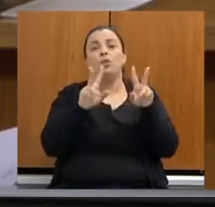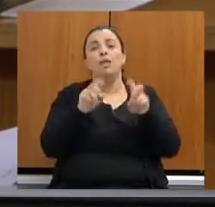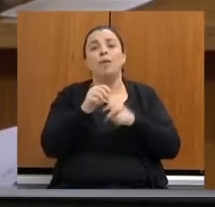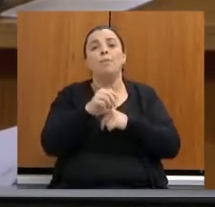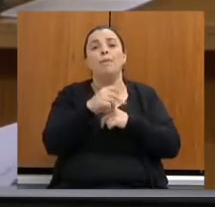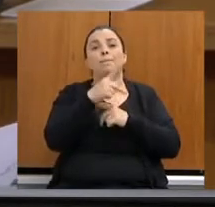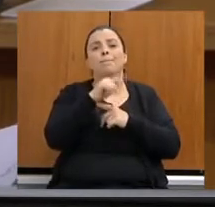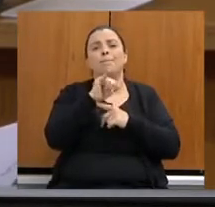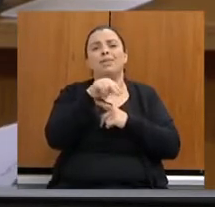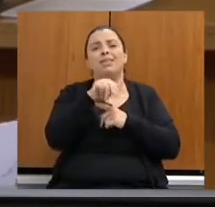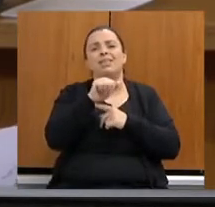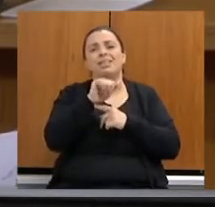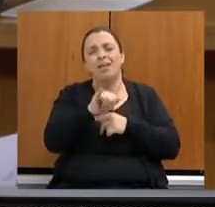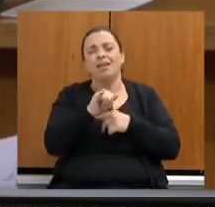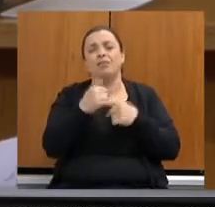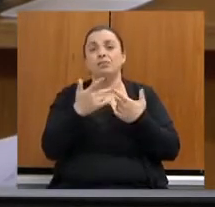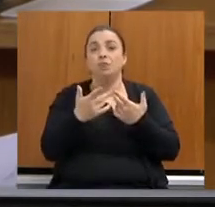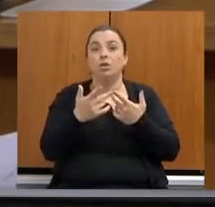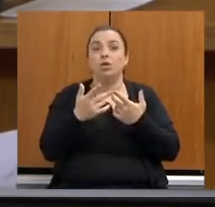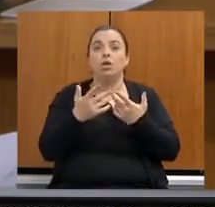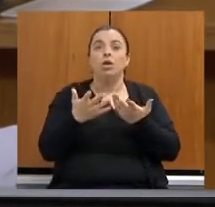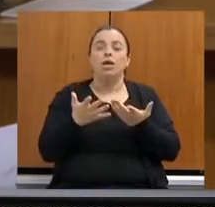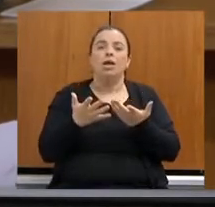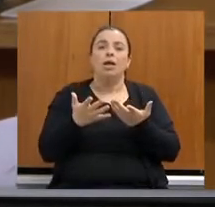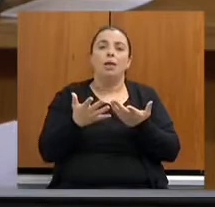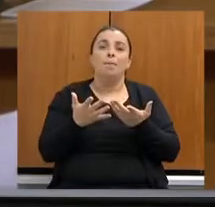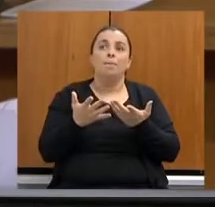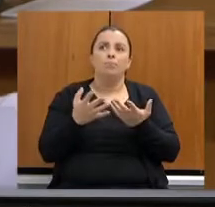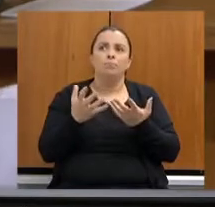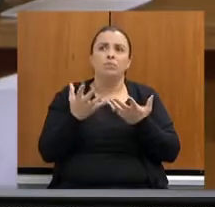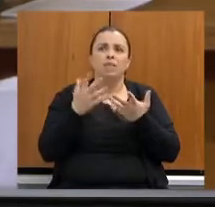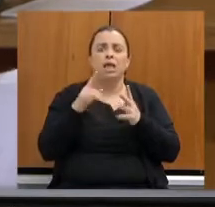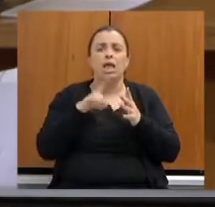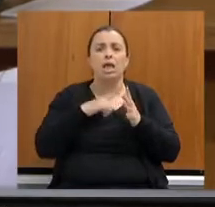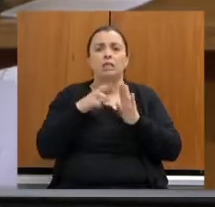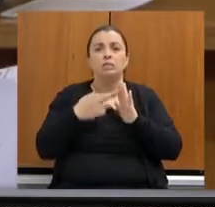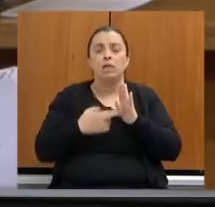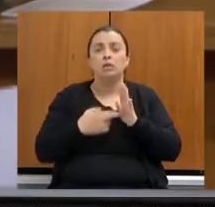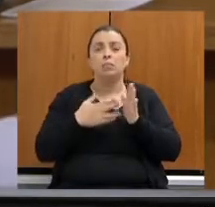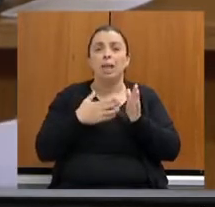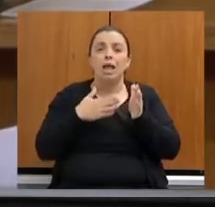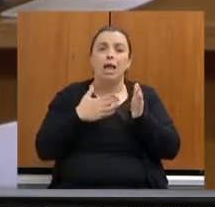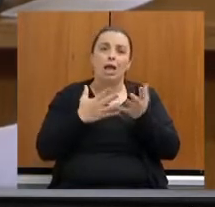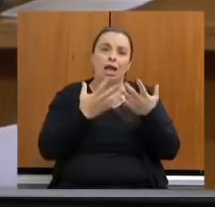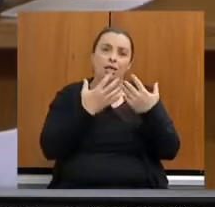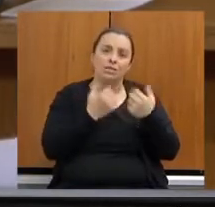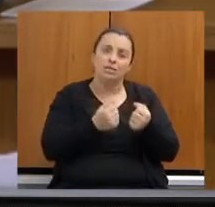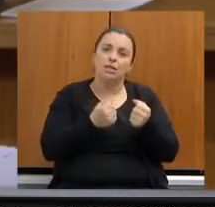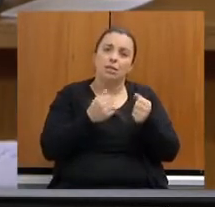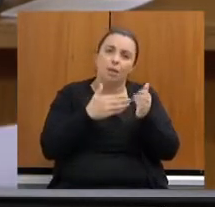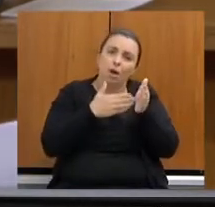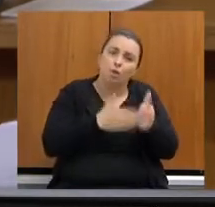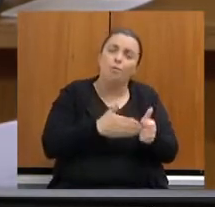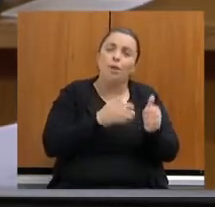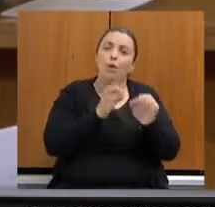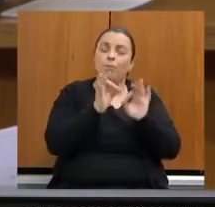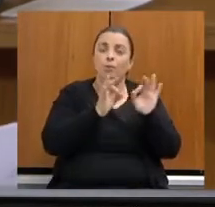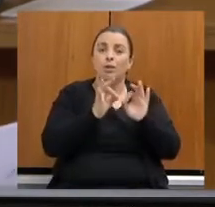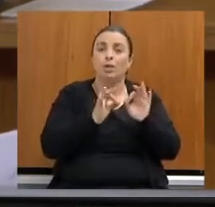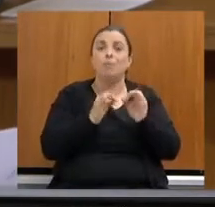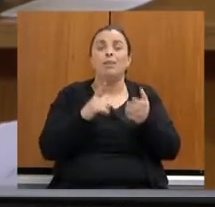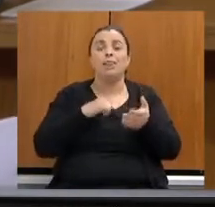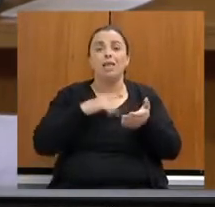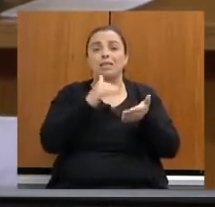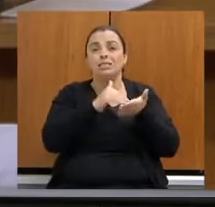técnica aos produtores para poder atender o programa mas o acompanhamento os números são feitos pela secretaria de educação e o Vou